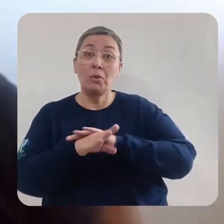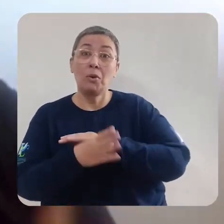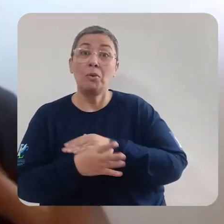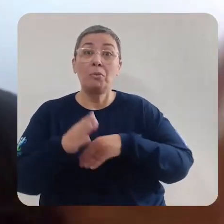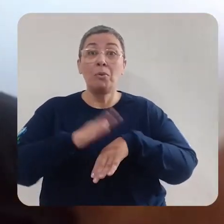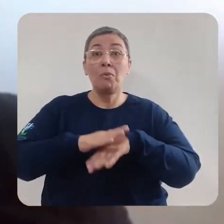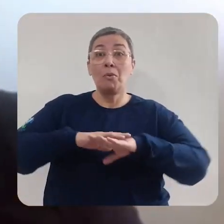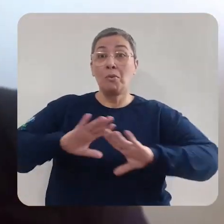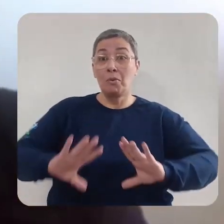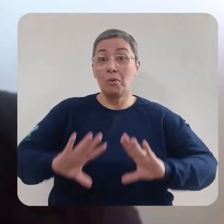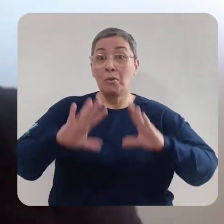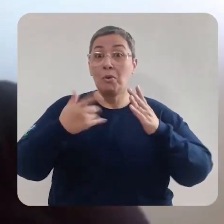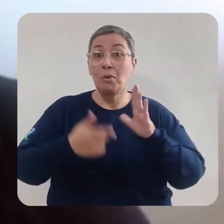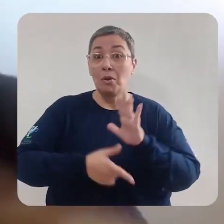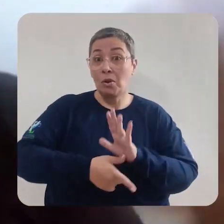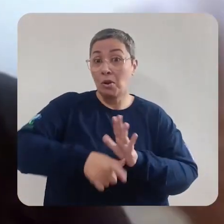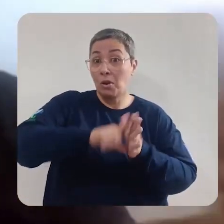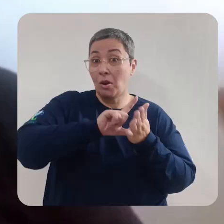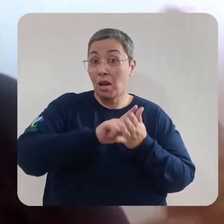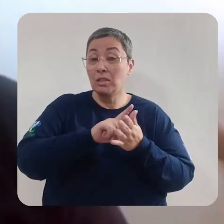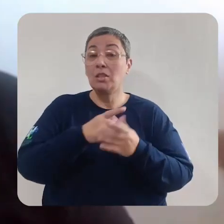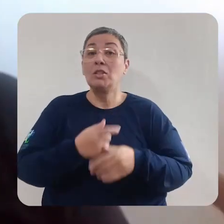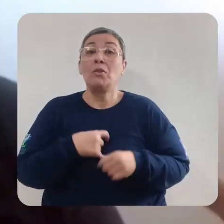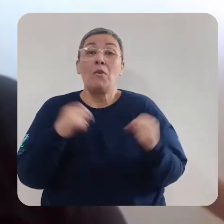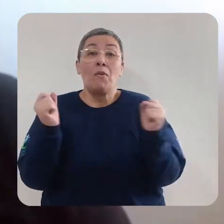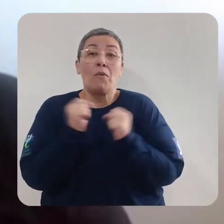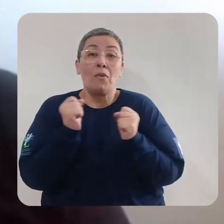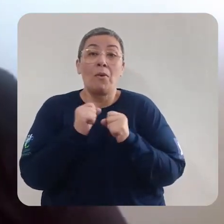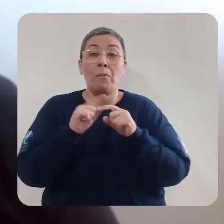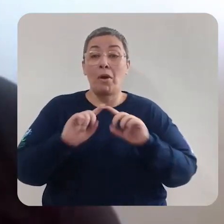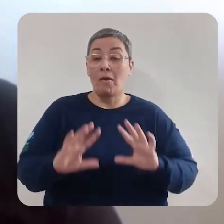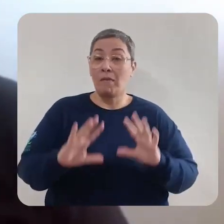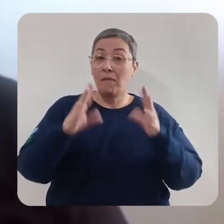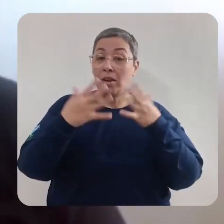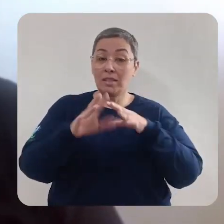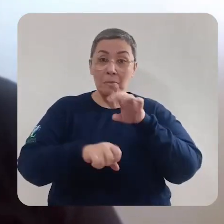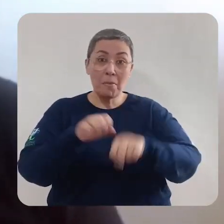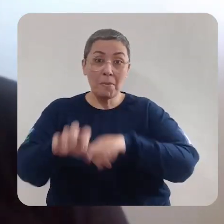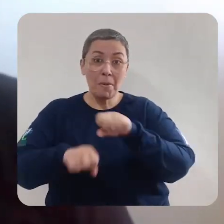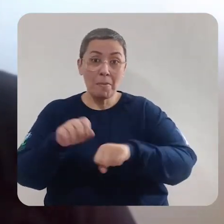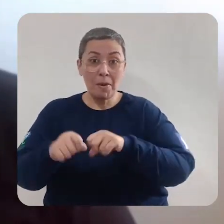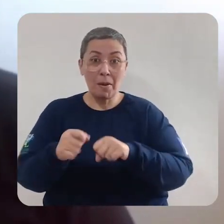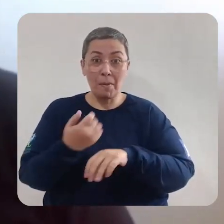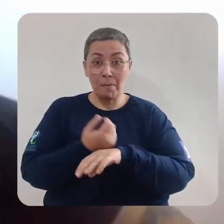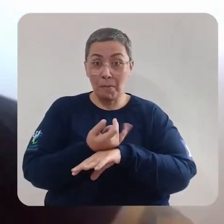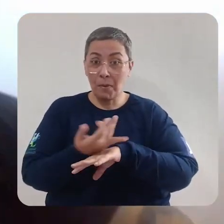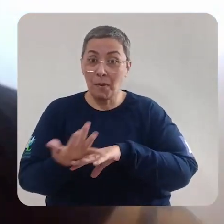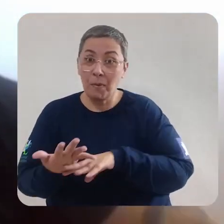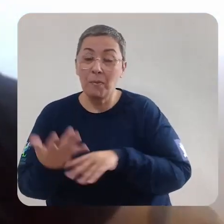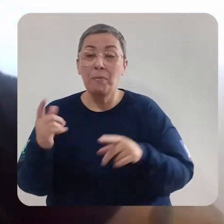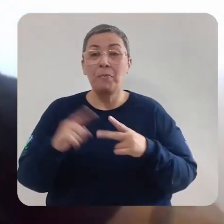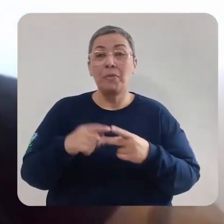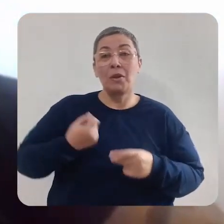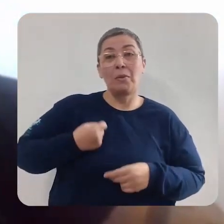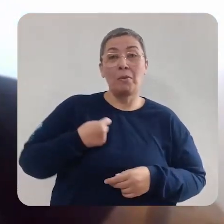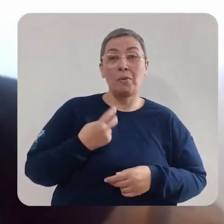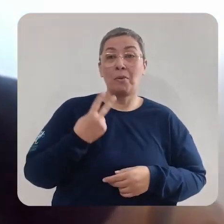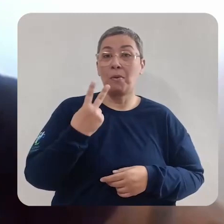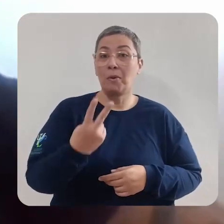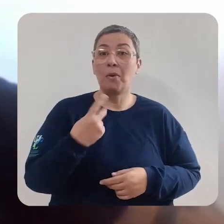o hábito de fazer uma festa antes do inverno e para celebrar a colheita que eles tinham feito.